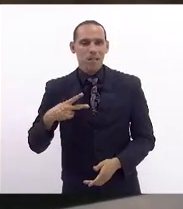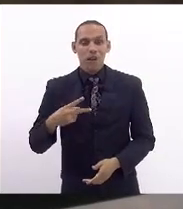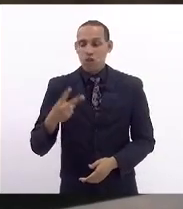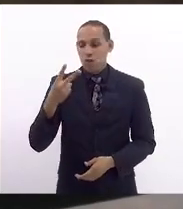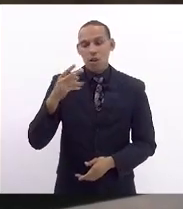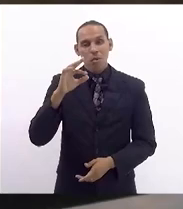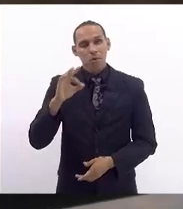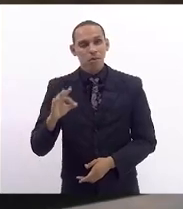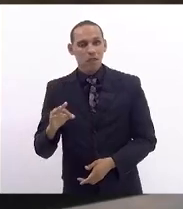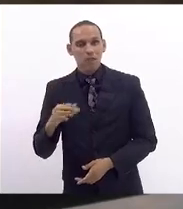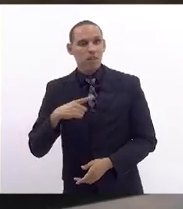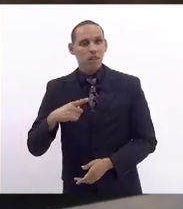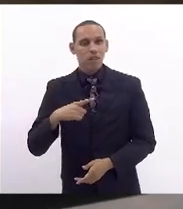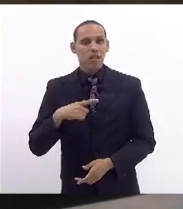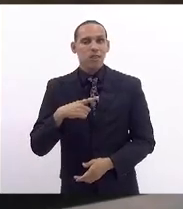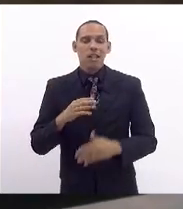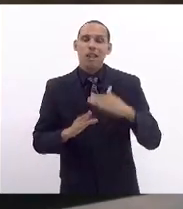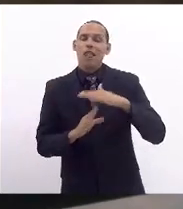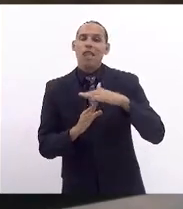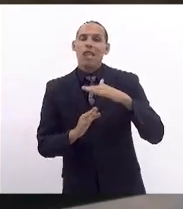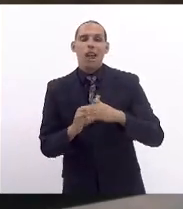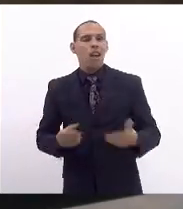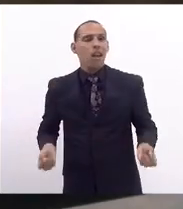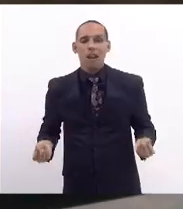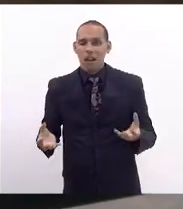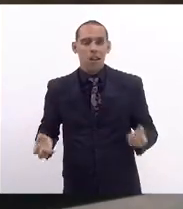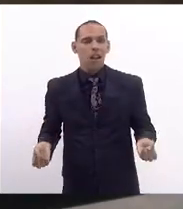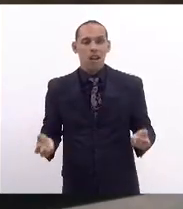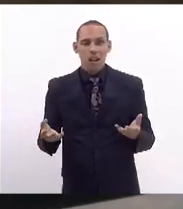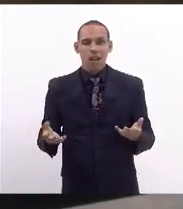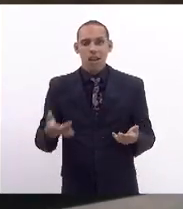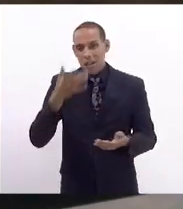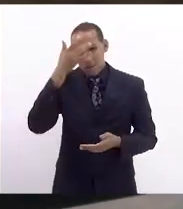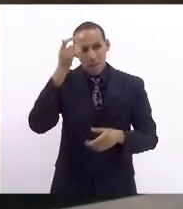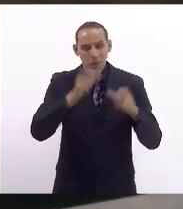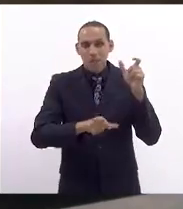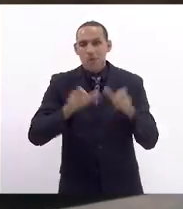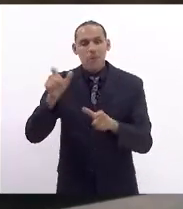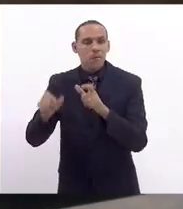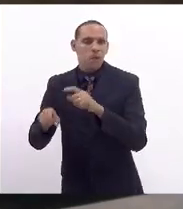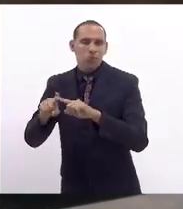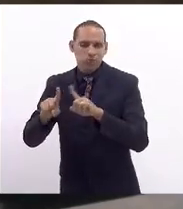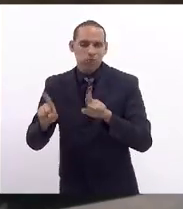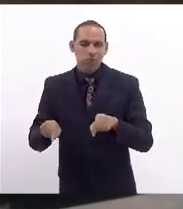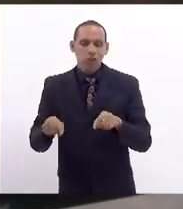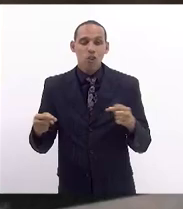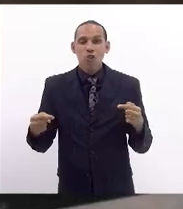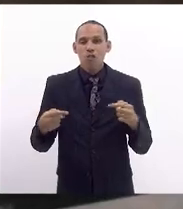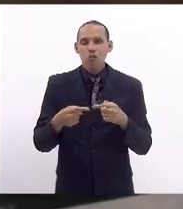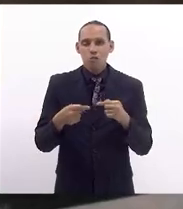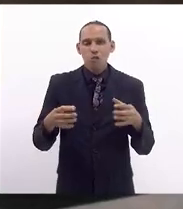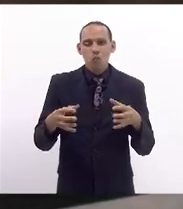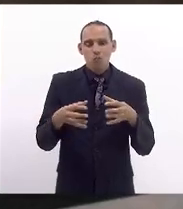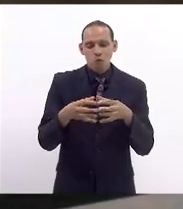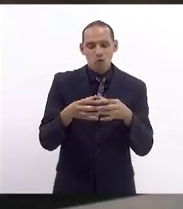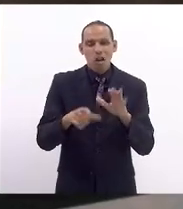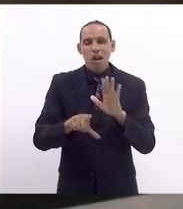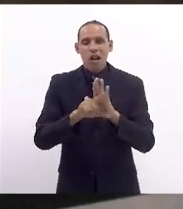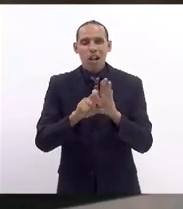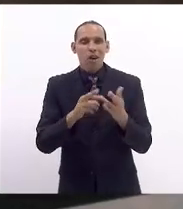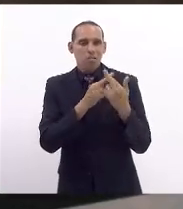dois por cento de teto de gastos e de pessoal no conjunto da lei de responsabilidade fiscal